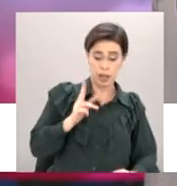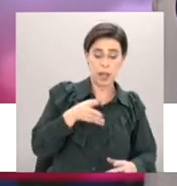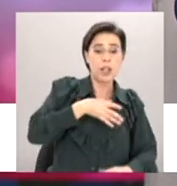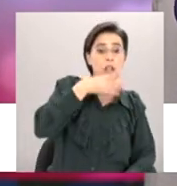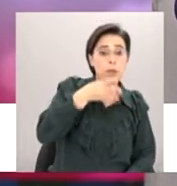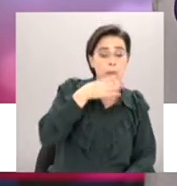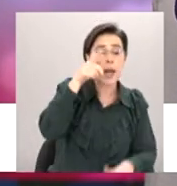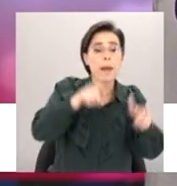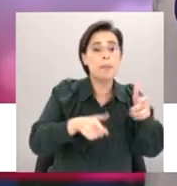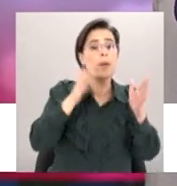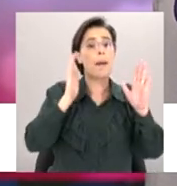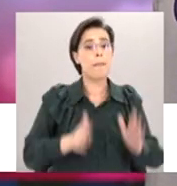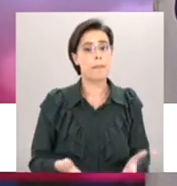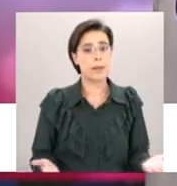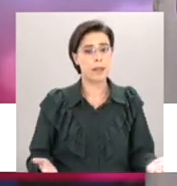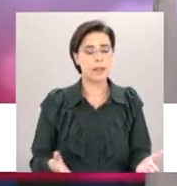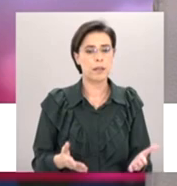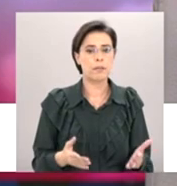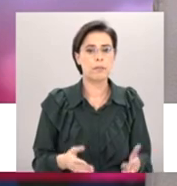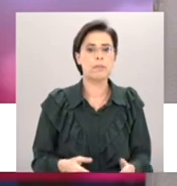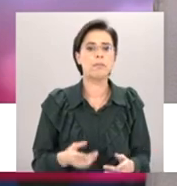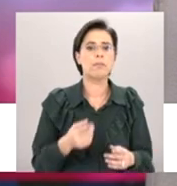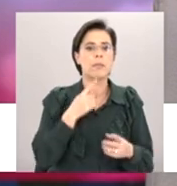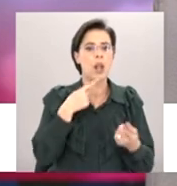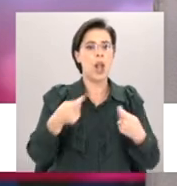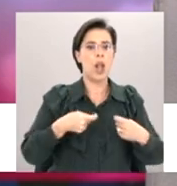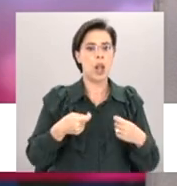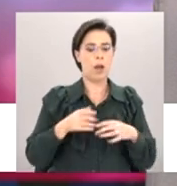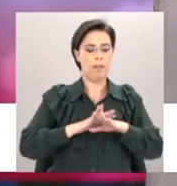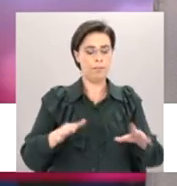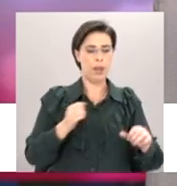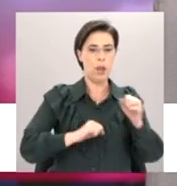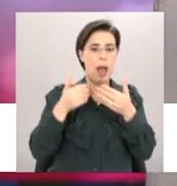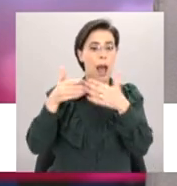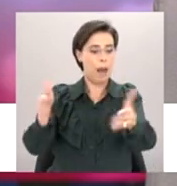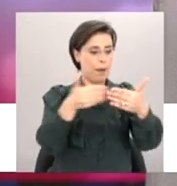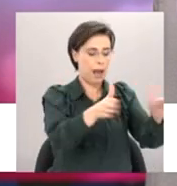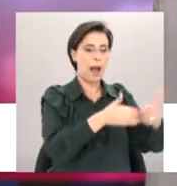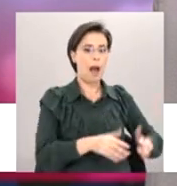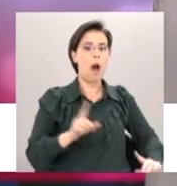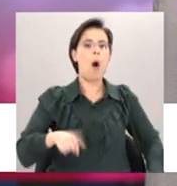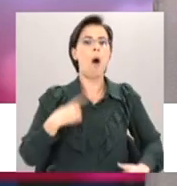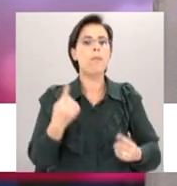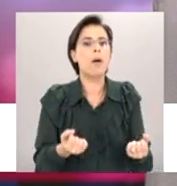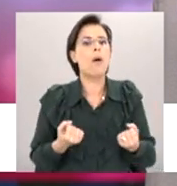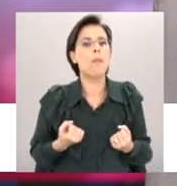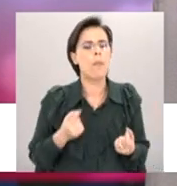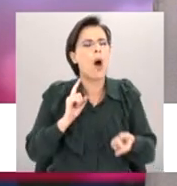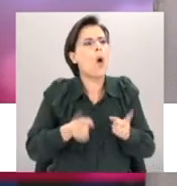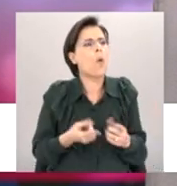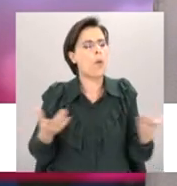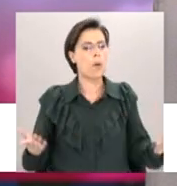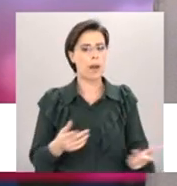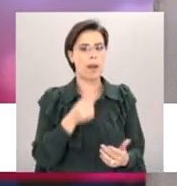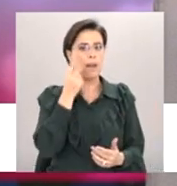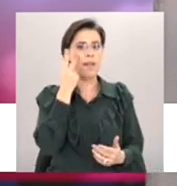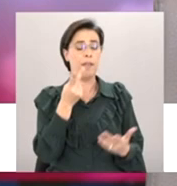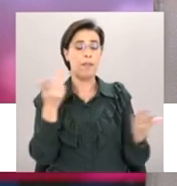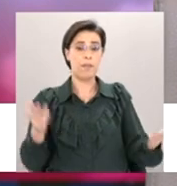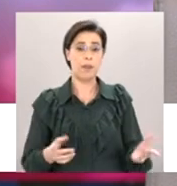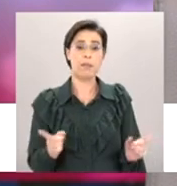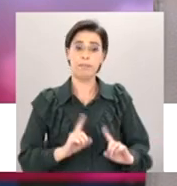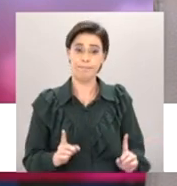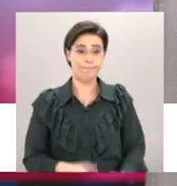tem que explicar às pessoas o que é que deixar as nossas as discotecas abertas Tinha poupado algumas das vidas